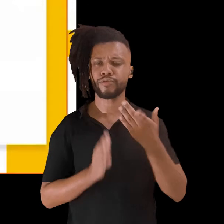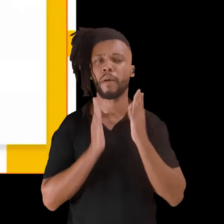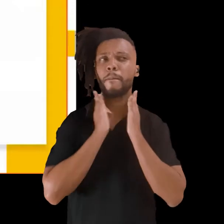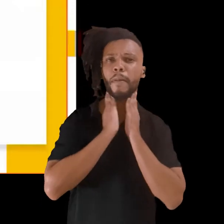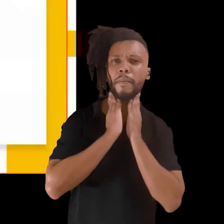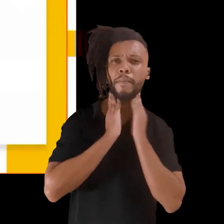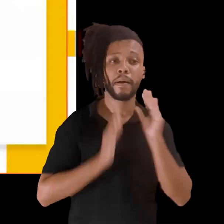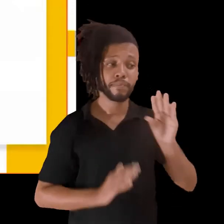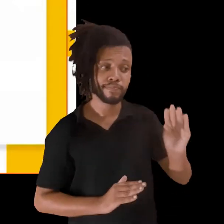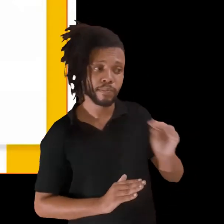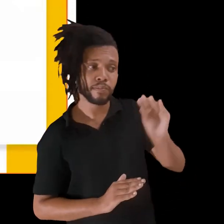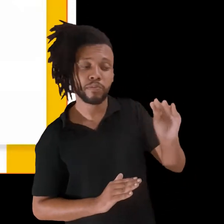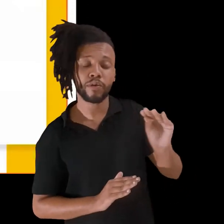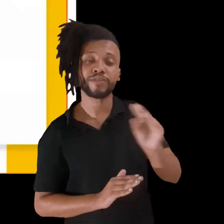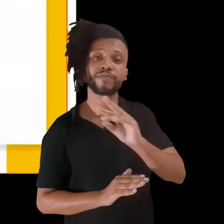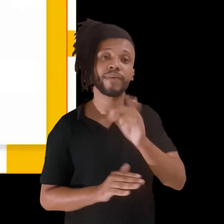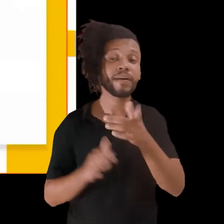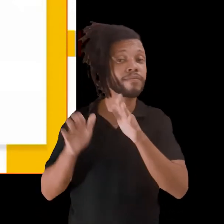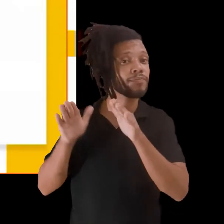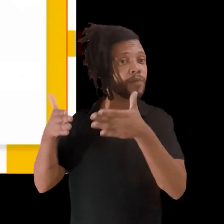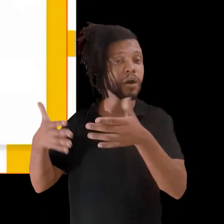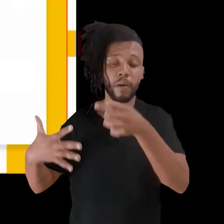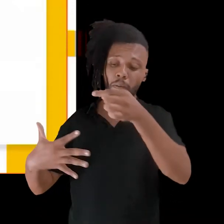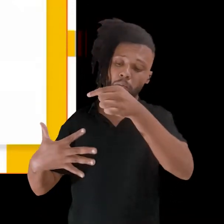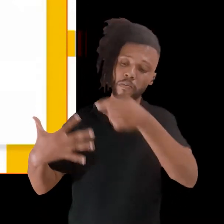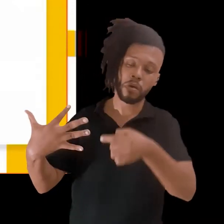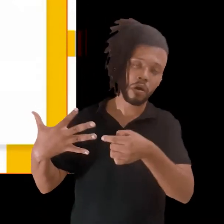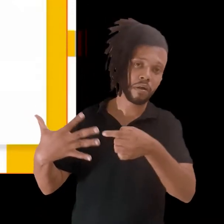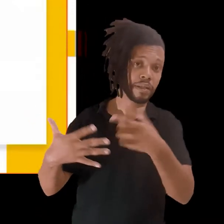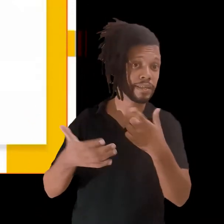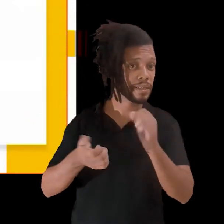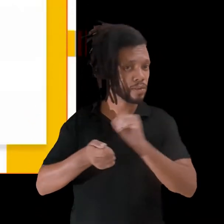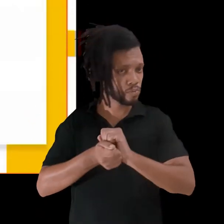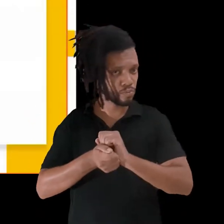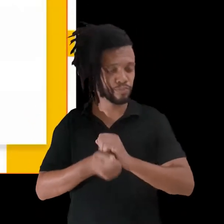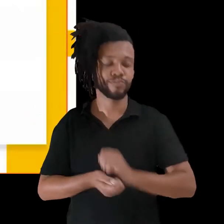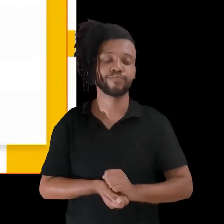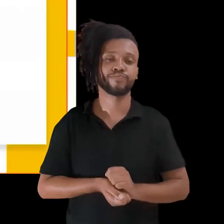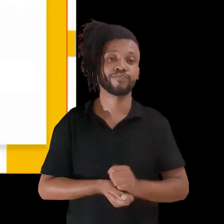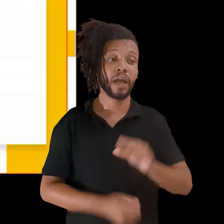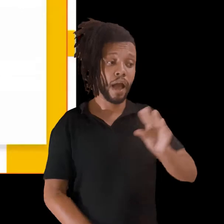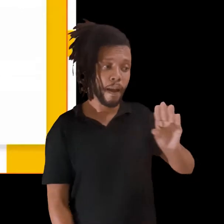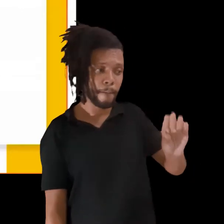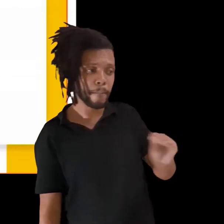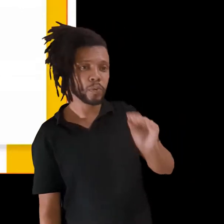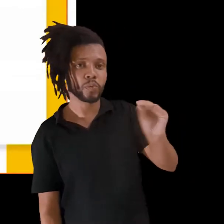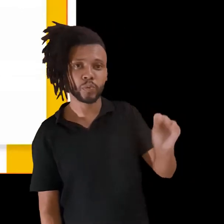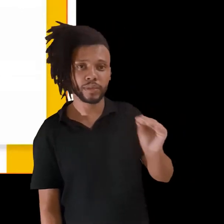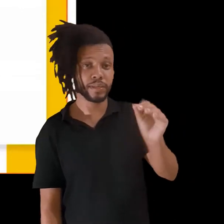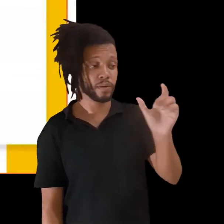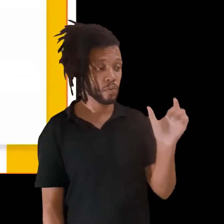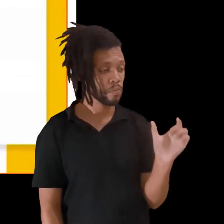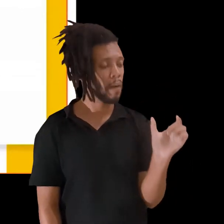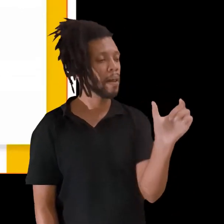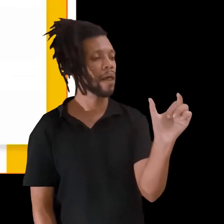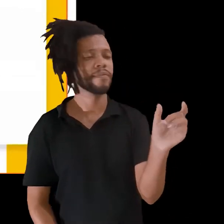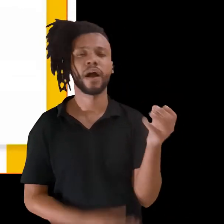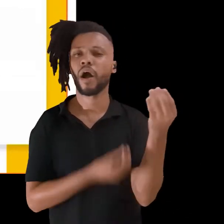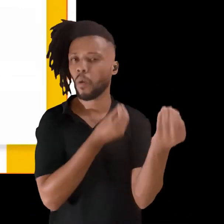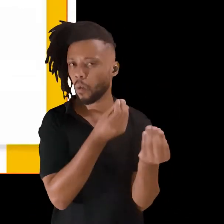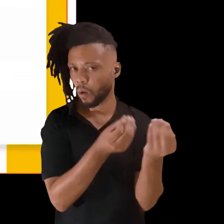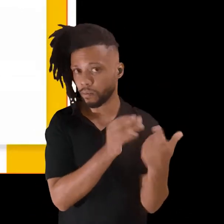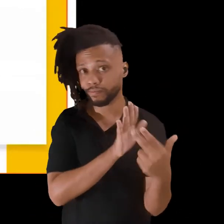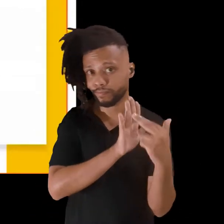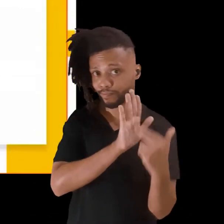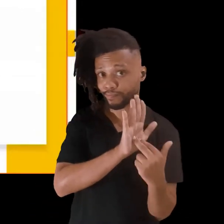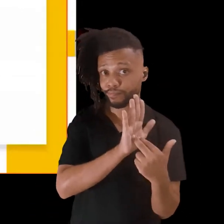dicção, vamos trabalhar três aspectos que a compõem. A pronúncia, ou seja, como as palavras são